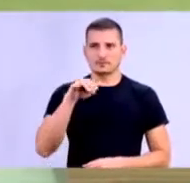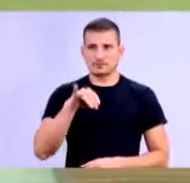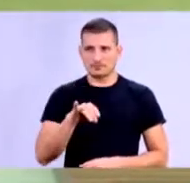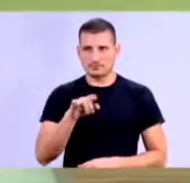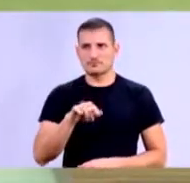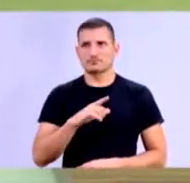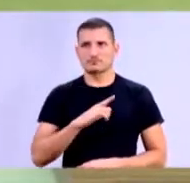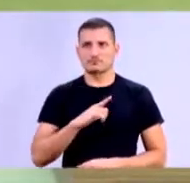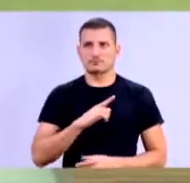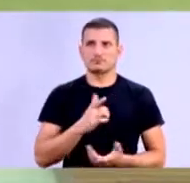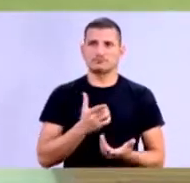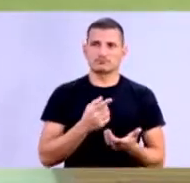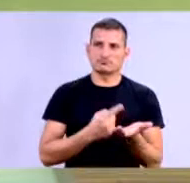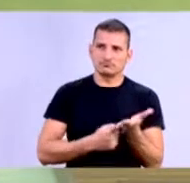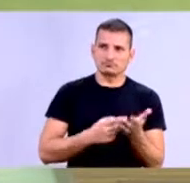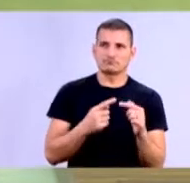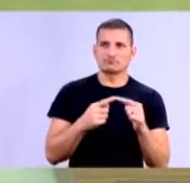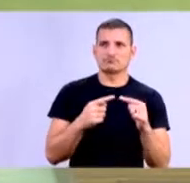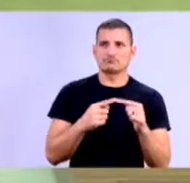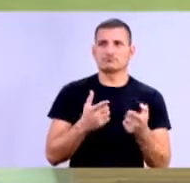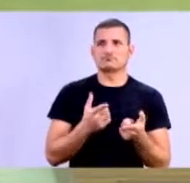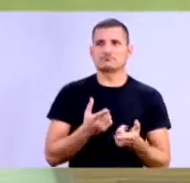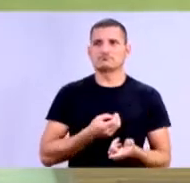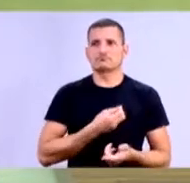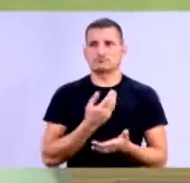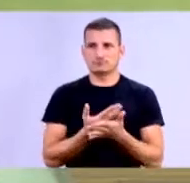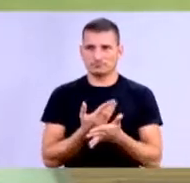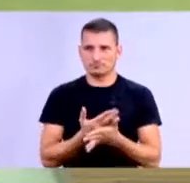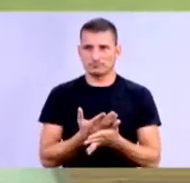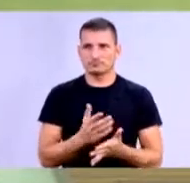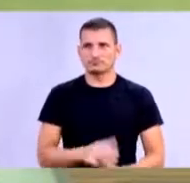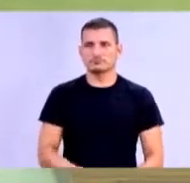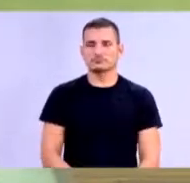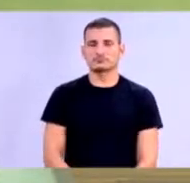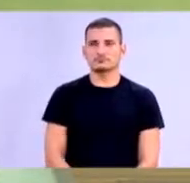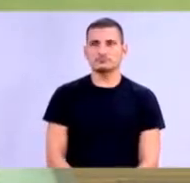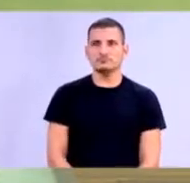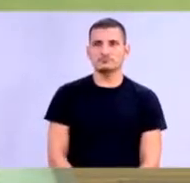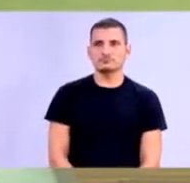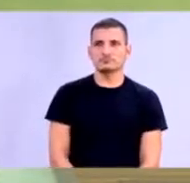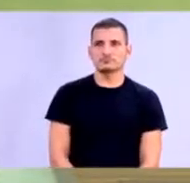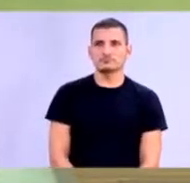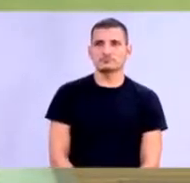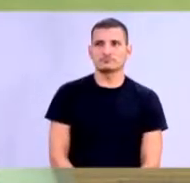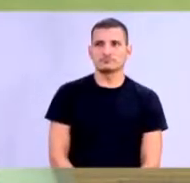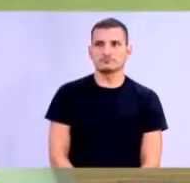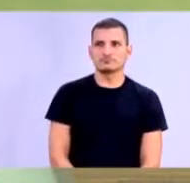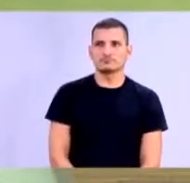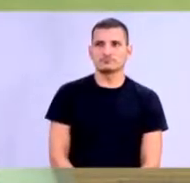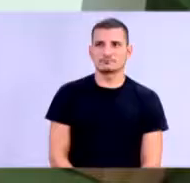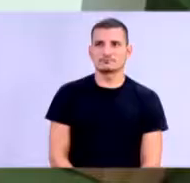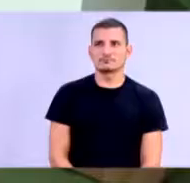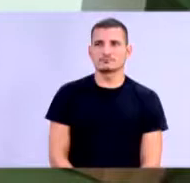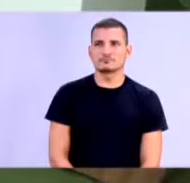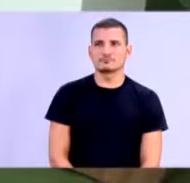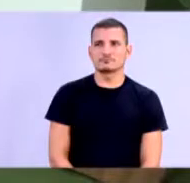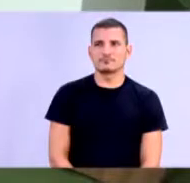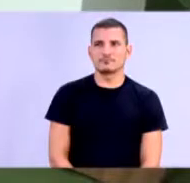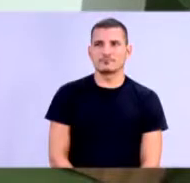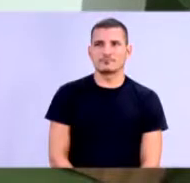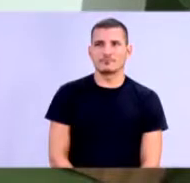momentos presenciais. Ótimo. Né, então, uma ótima resposta aí do... É importante que eles entendam, né, professora,